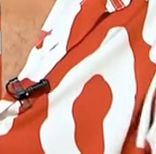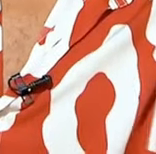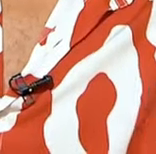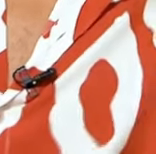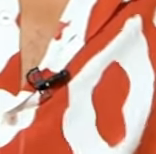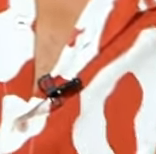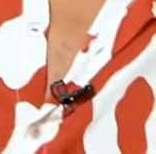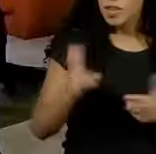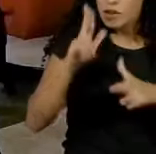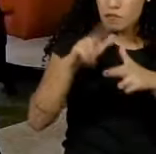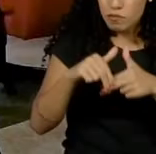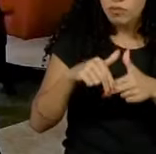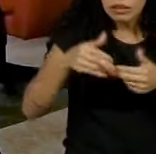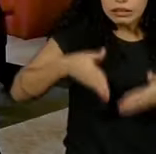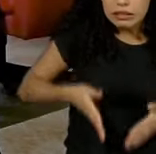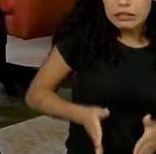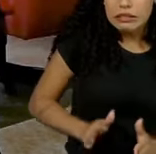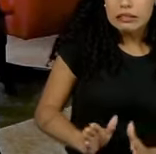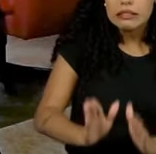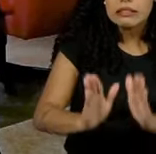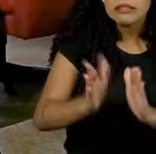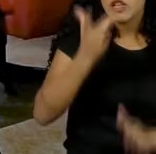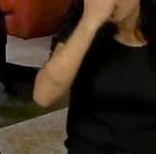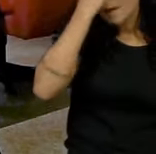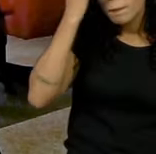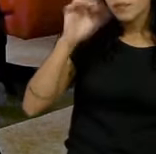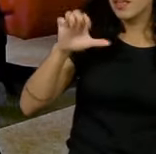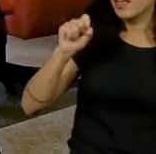corpo então não existe escravo existe existem escravizados